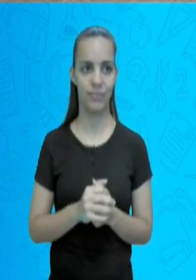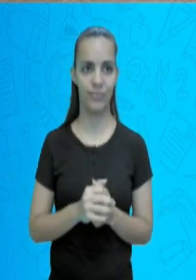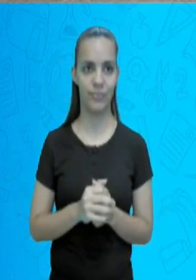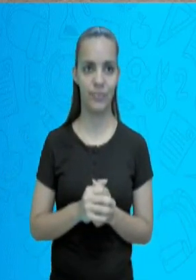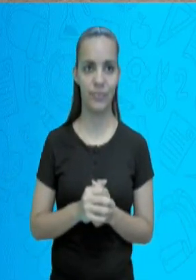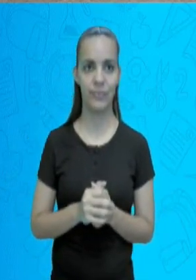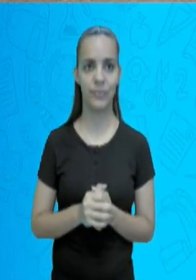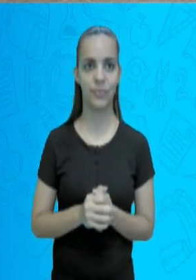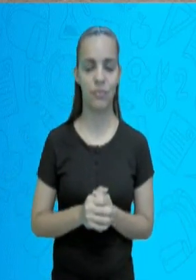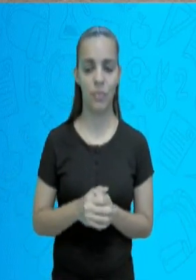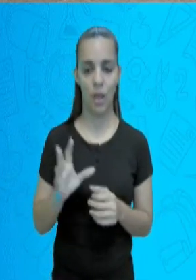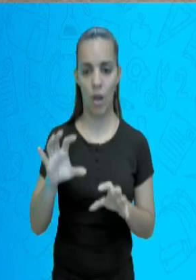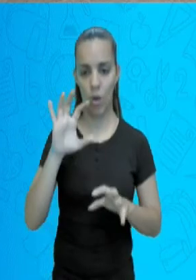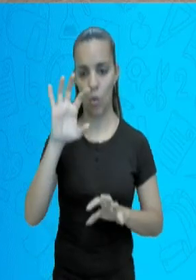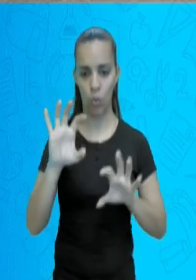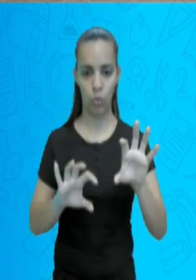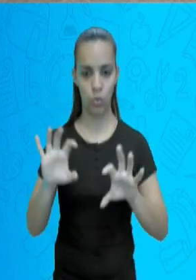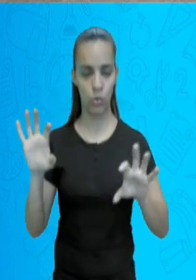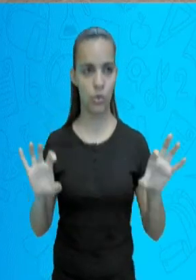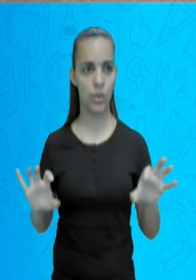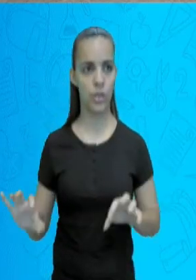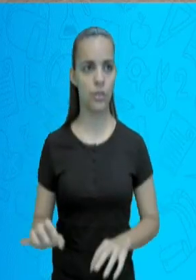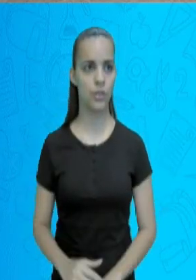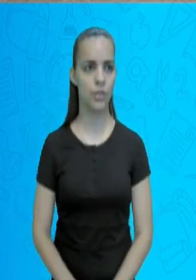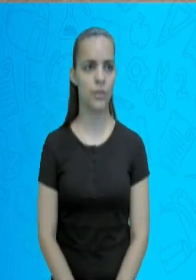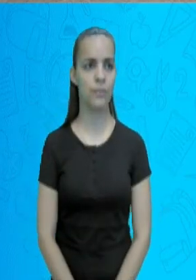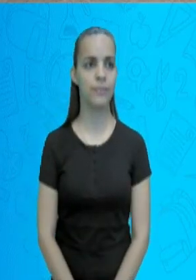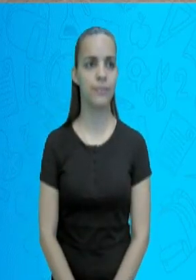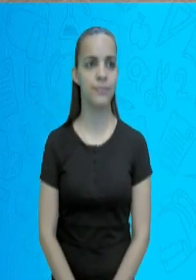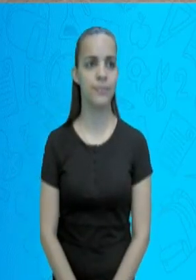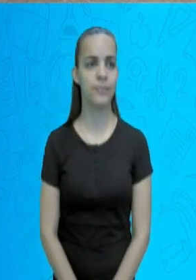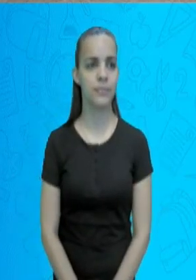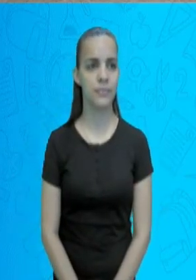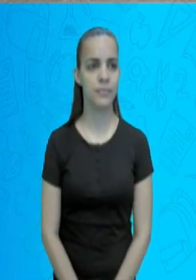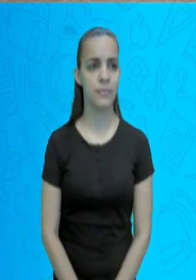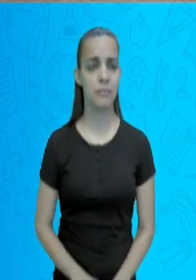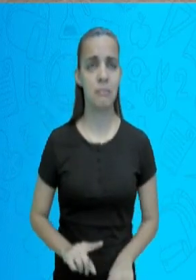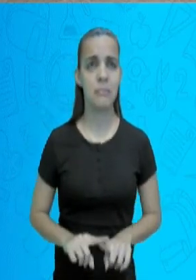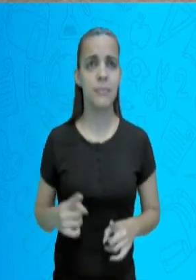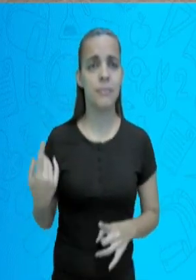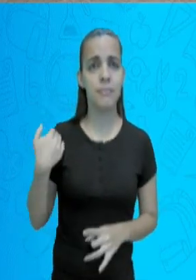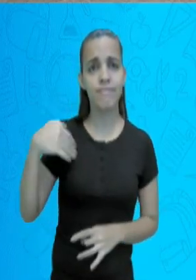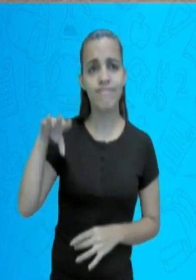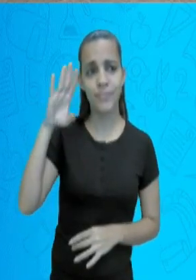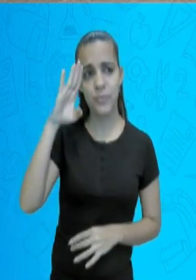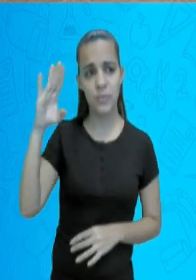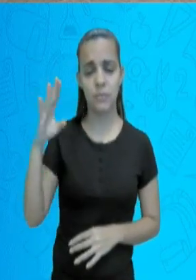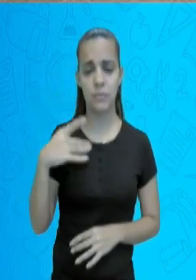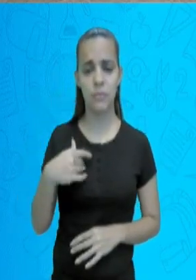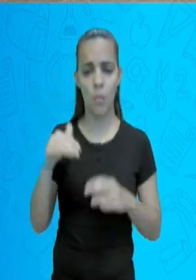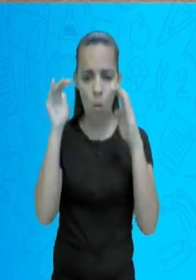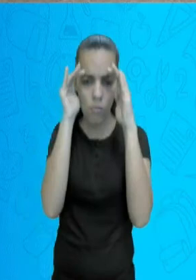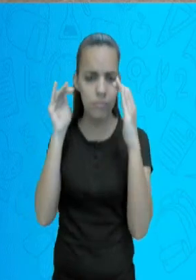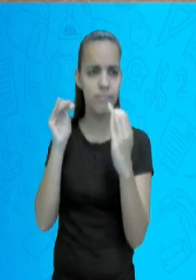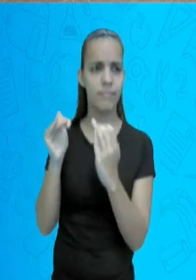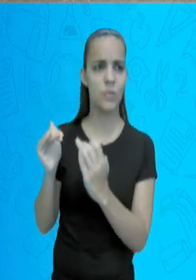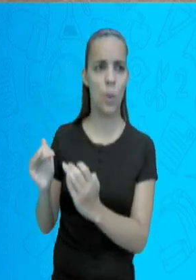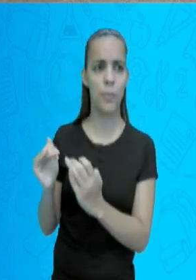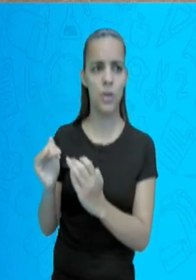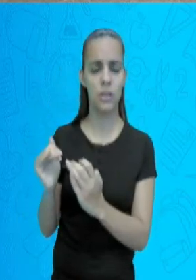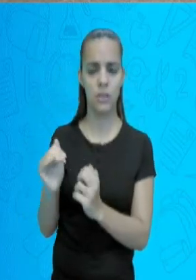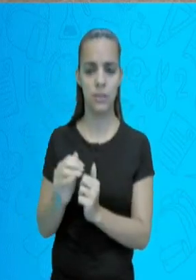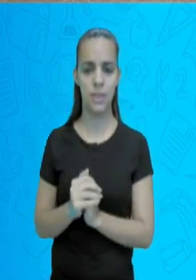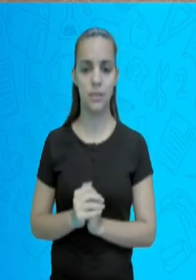demarcado. Ok? Mas nós precisamos obedecer esses limites, porque é